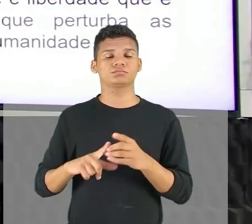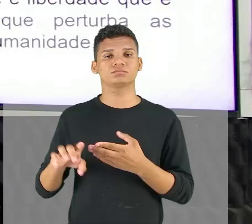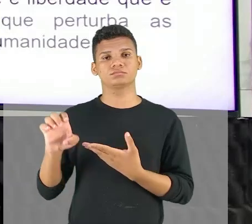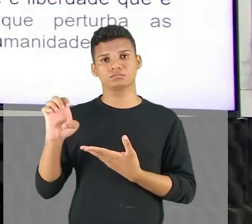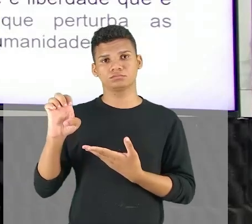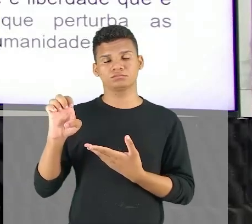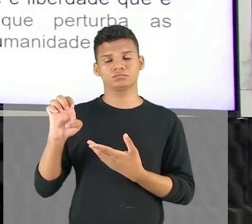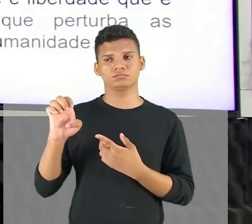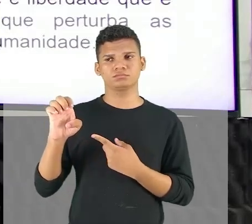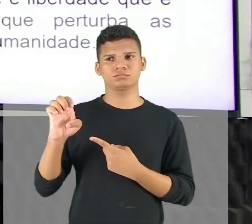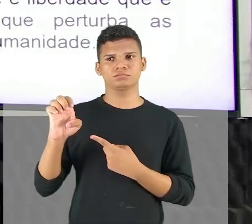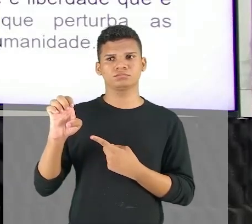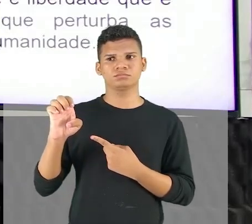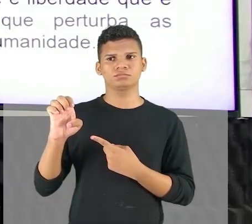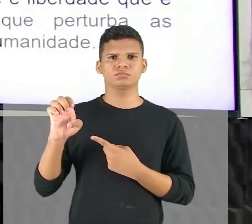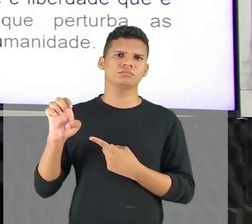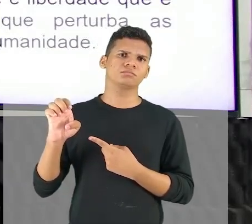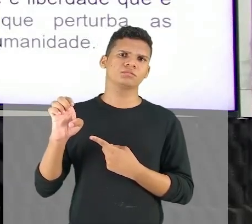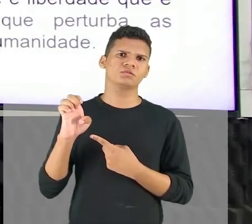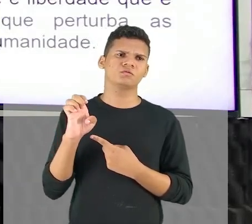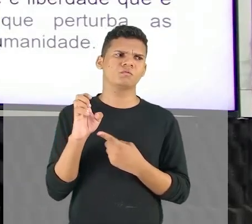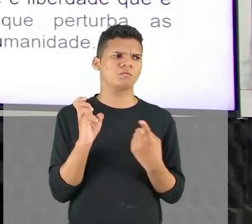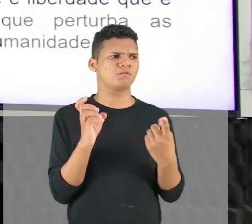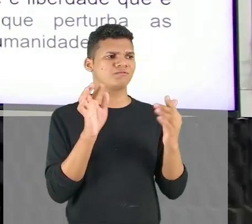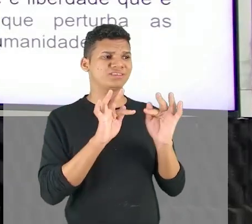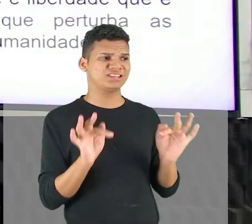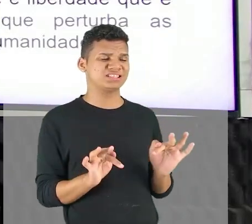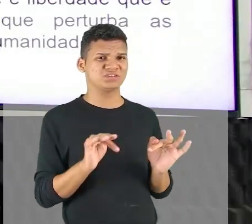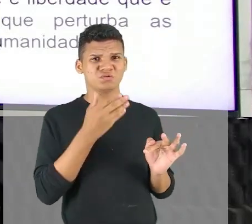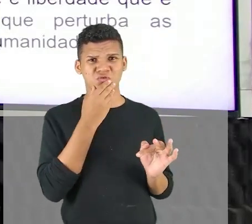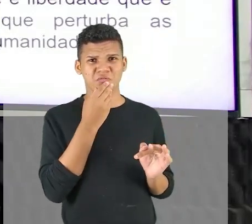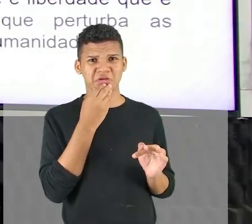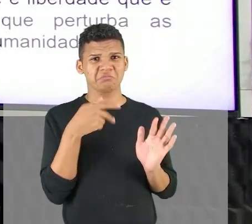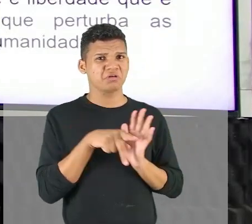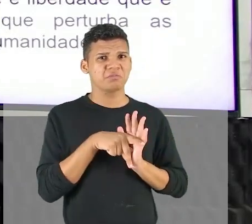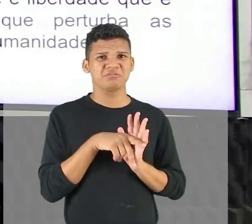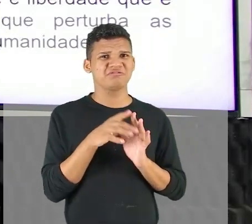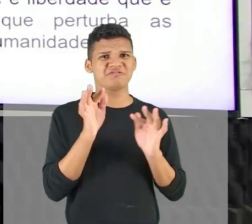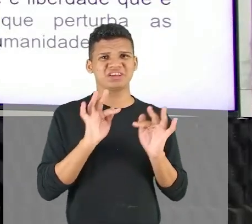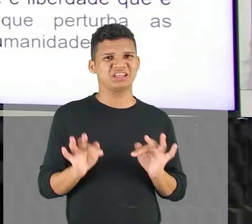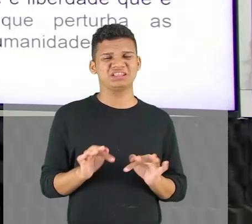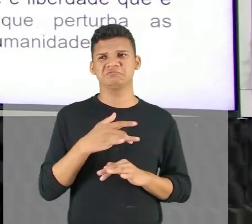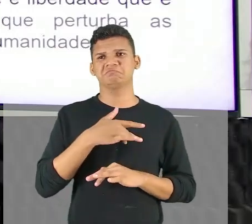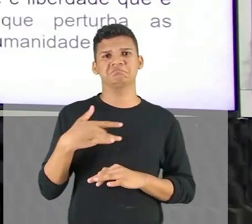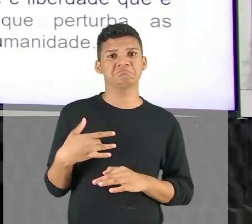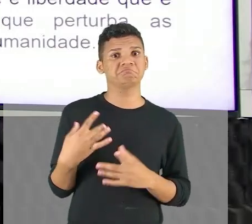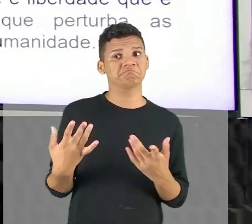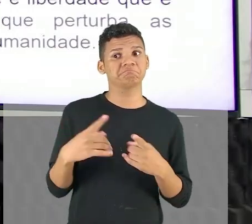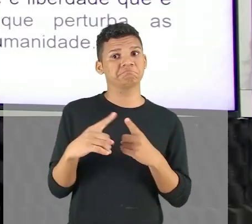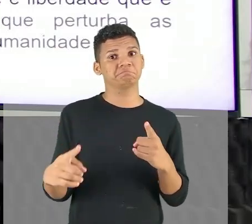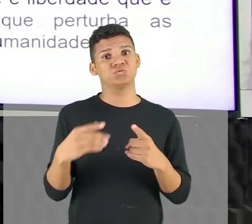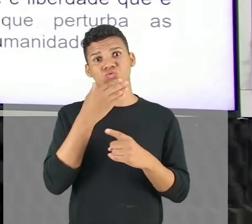de felicidade. Não, o homem no estado de natureza ele não é feliz, não é saudável, ele é